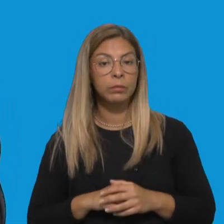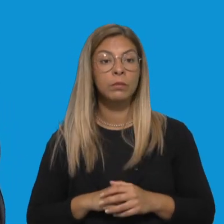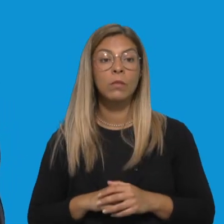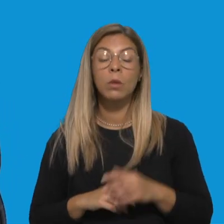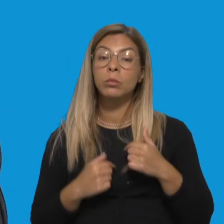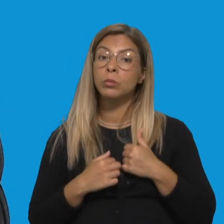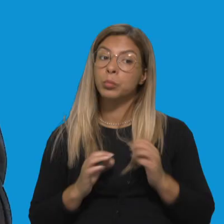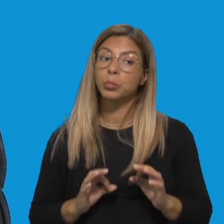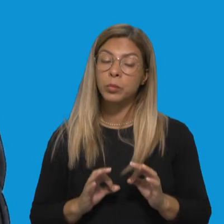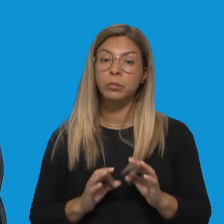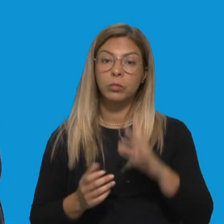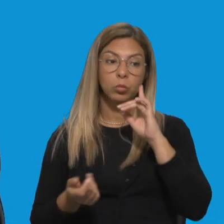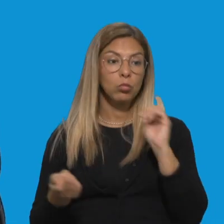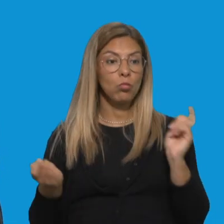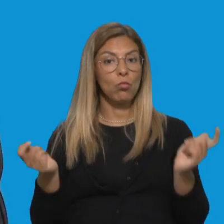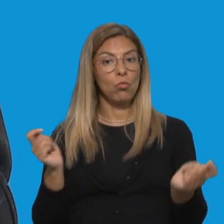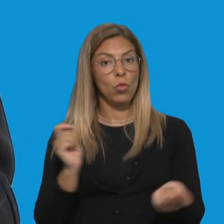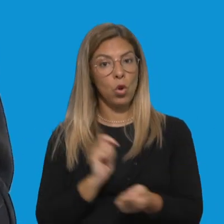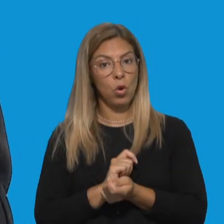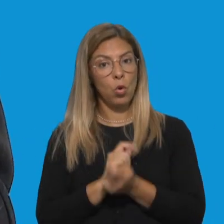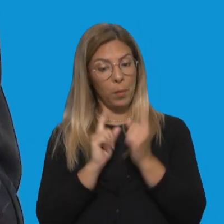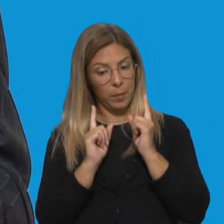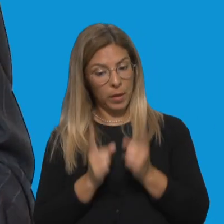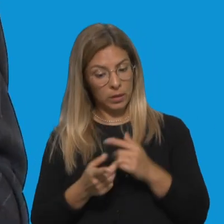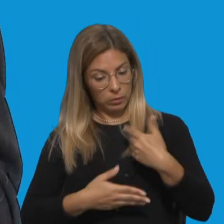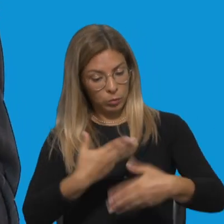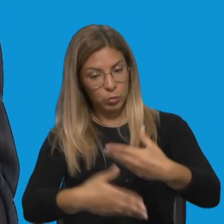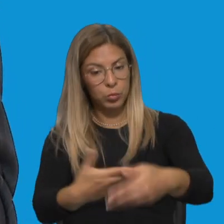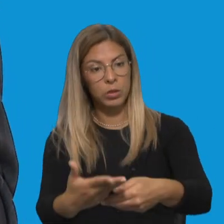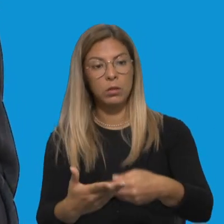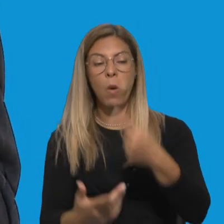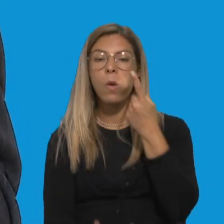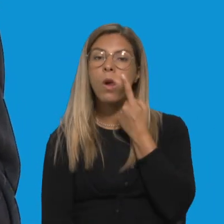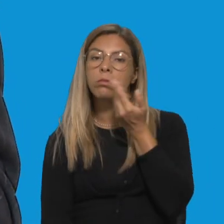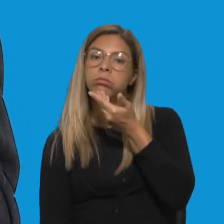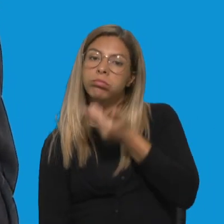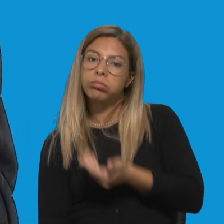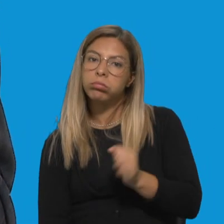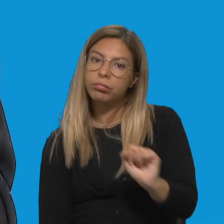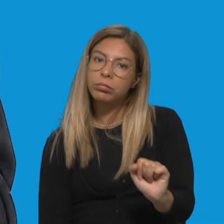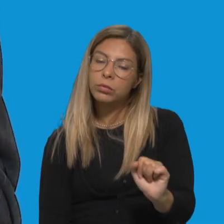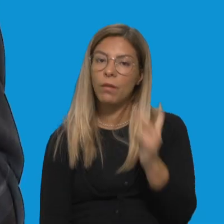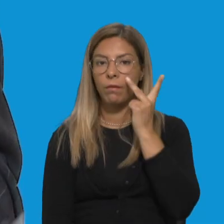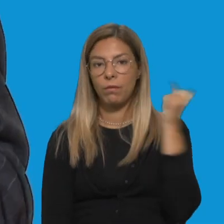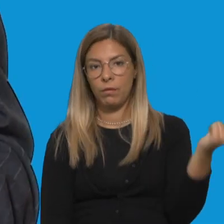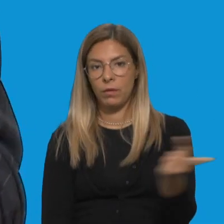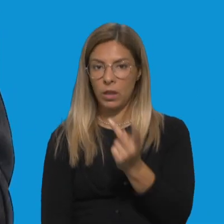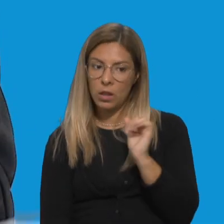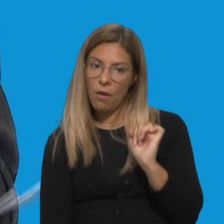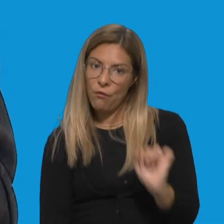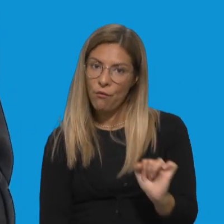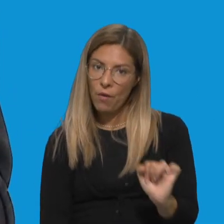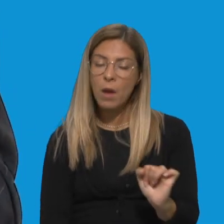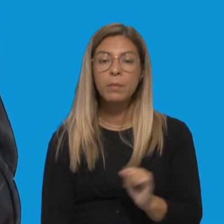de renovação, de arranque da nova experiência de vida na sua história. E isso